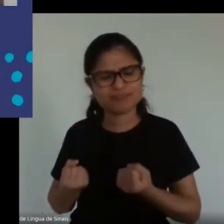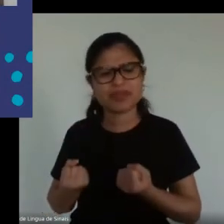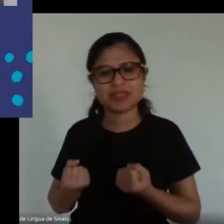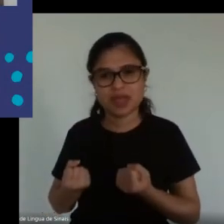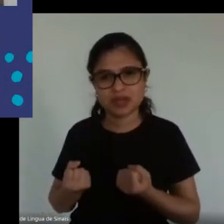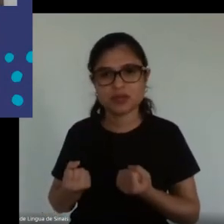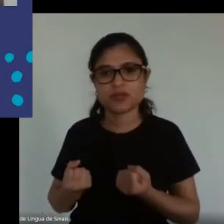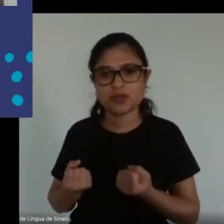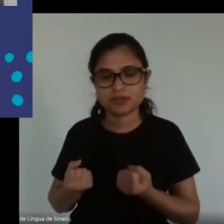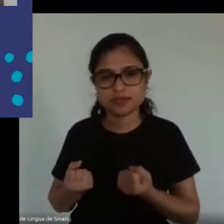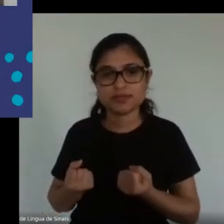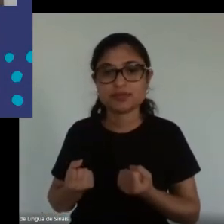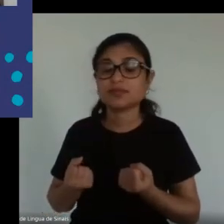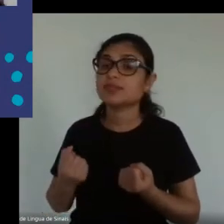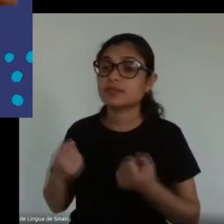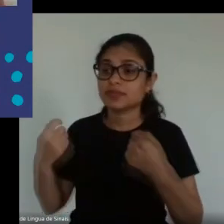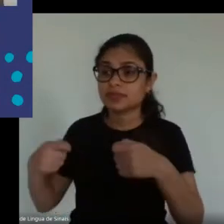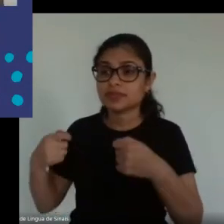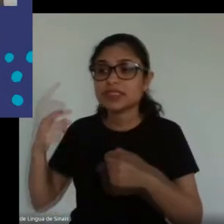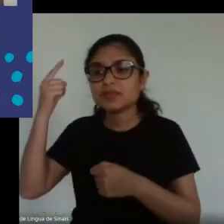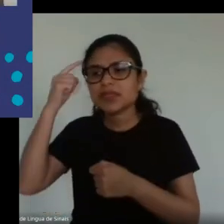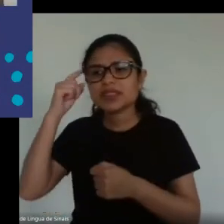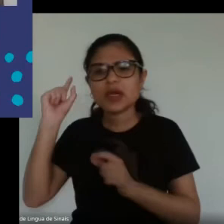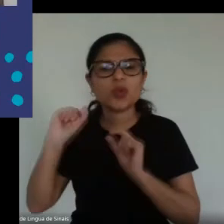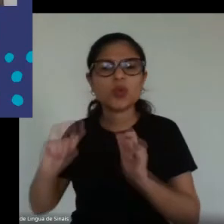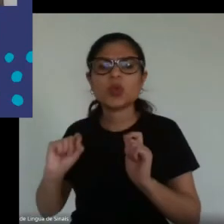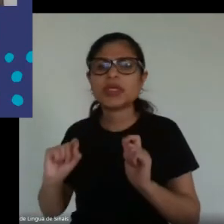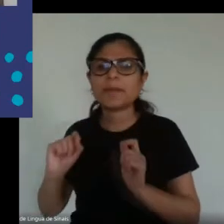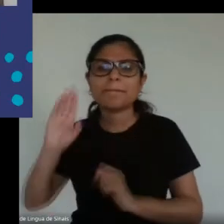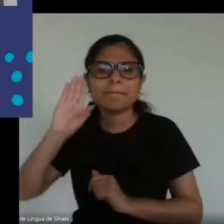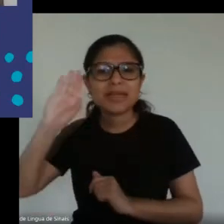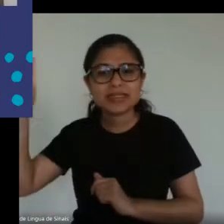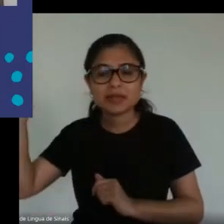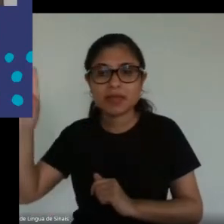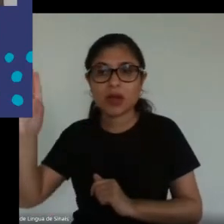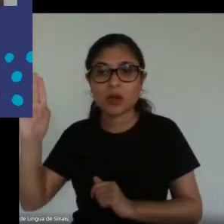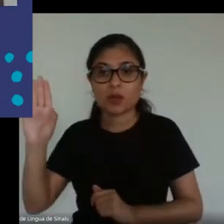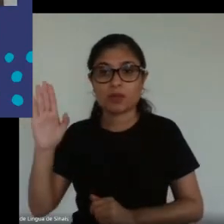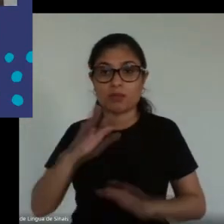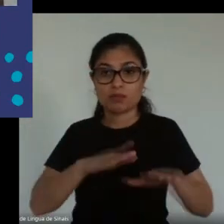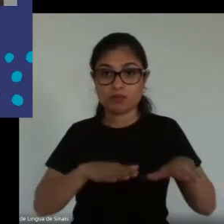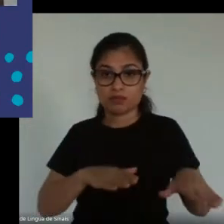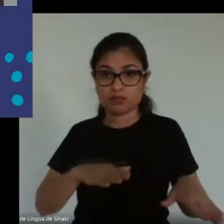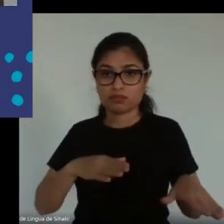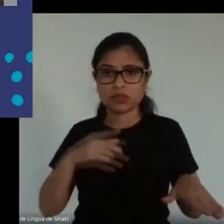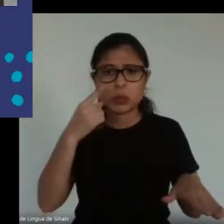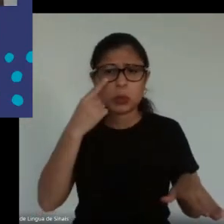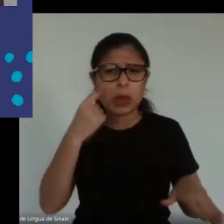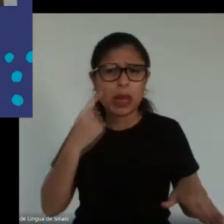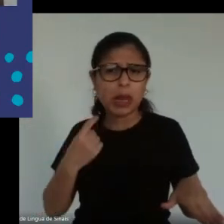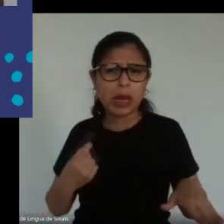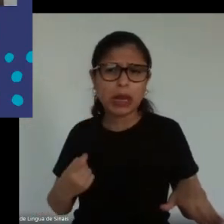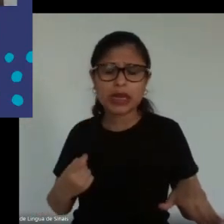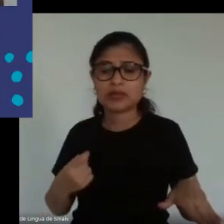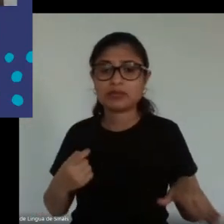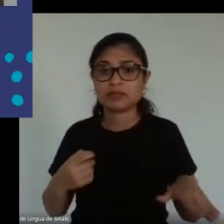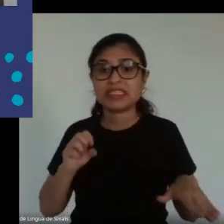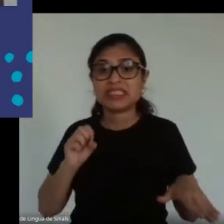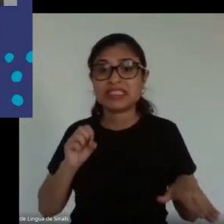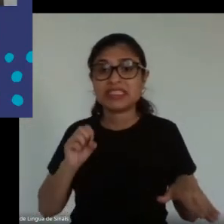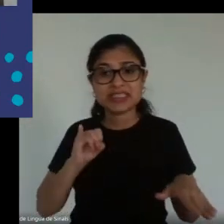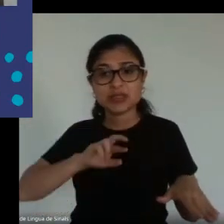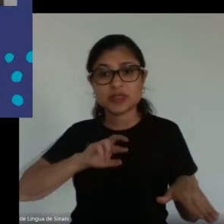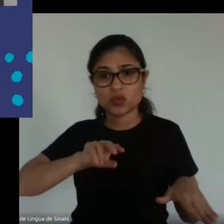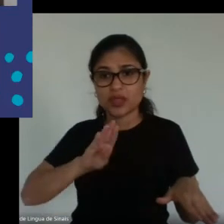que é prioridade num determinado momento. Uma criança chorando, desde que não seja a